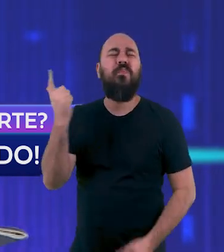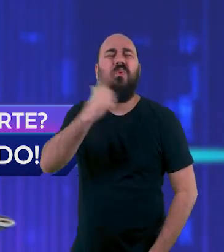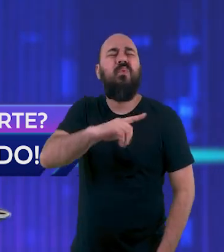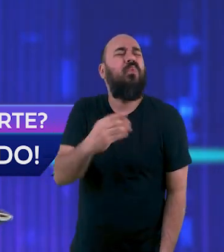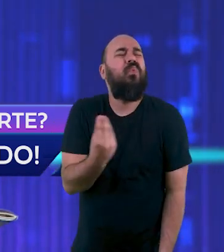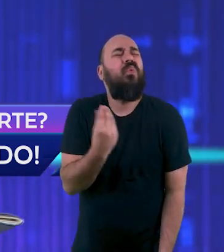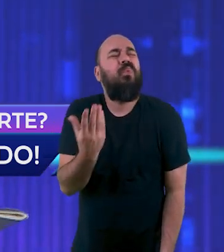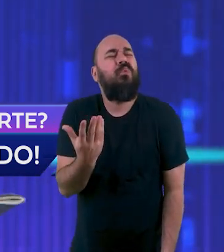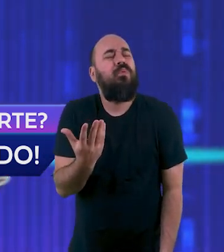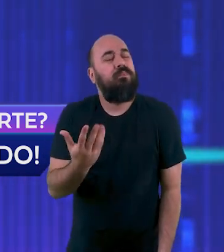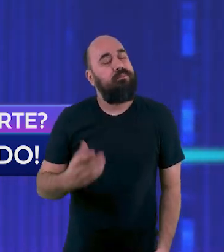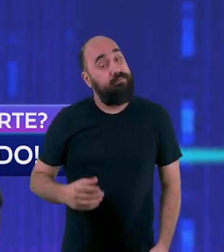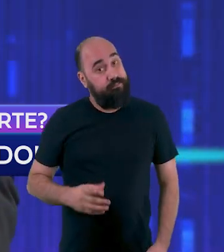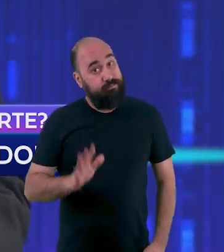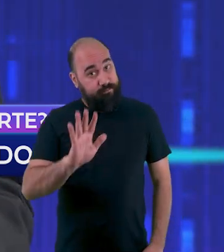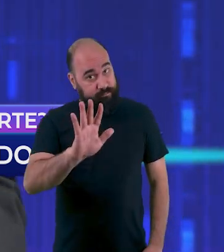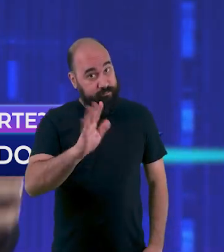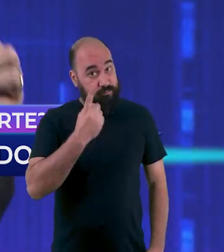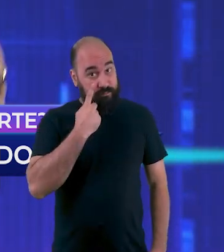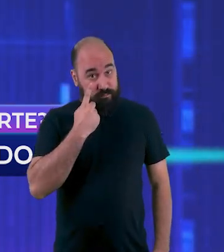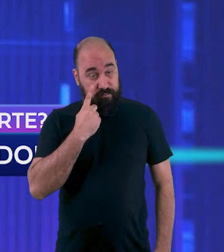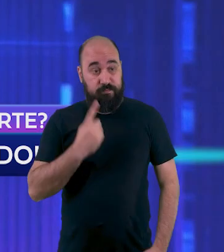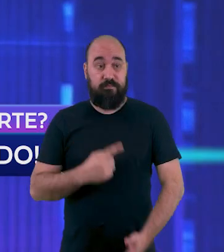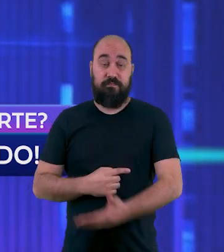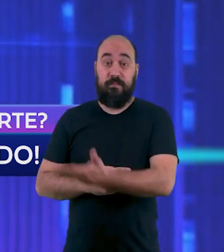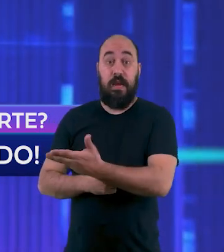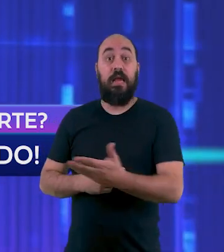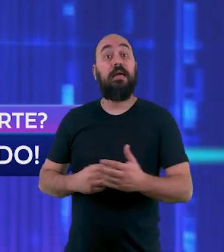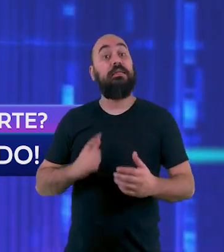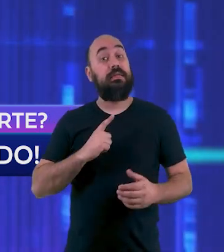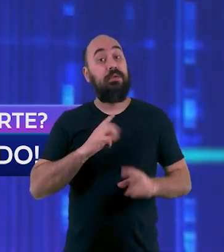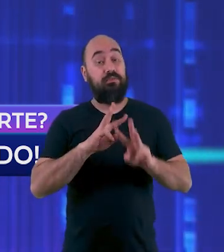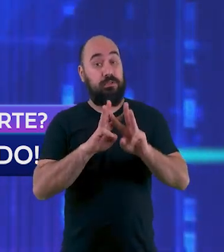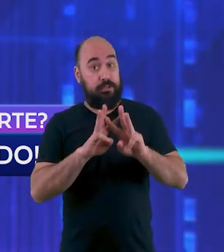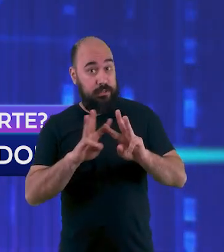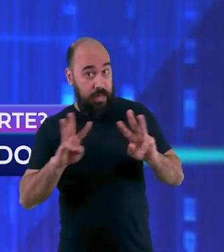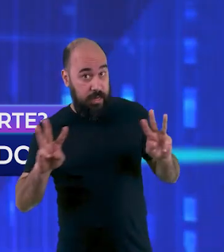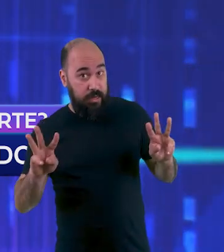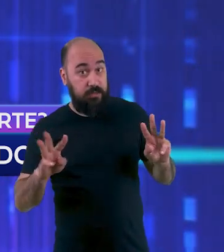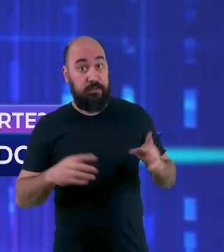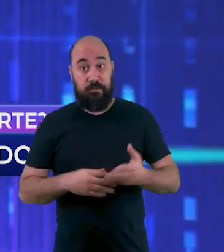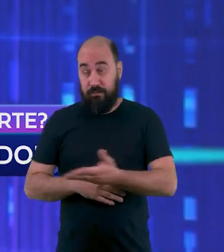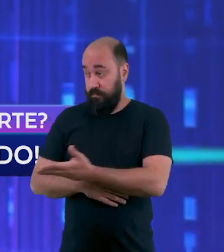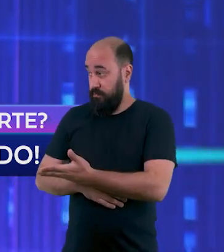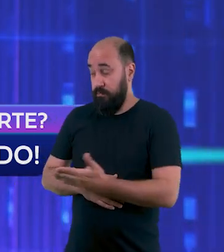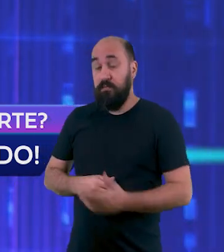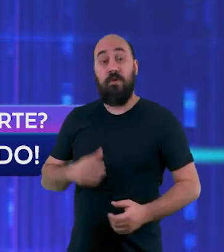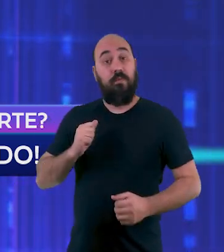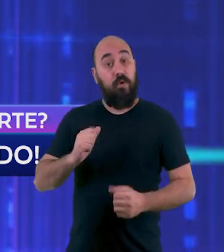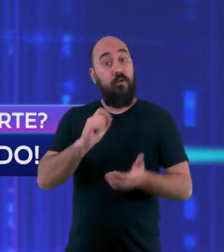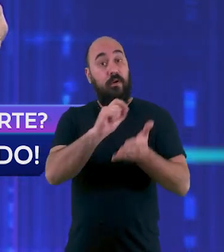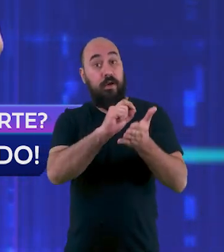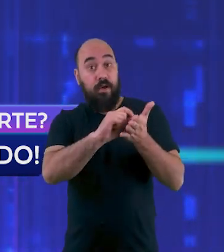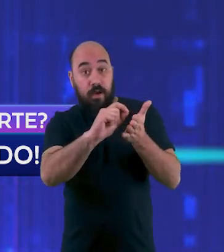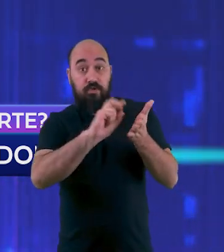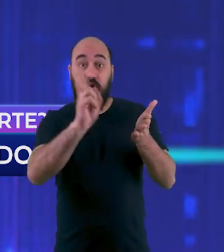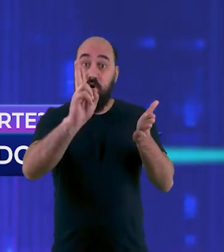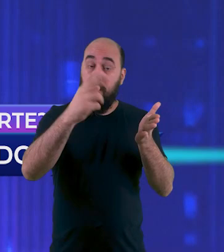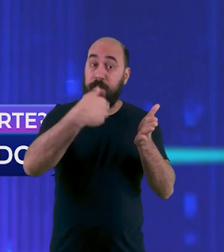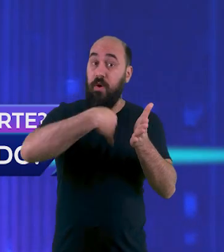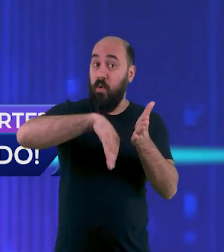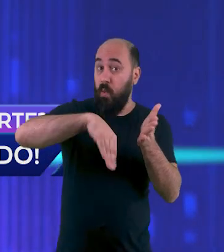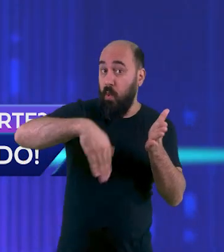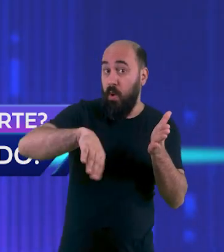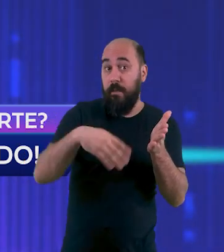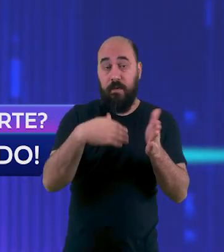pode ir primeiramente na internet, no site biblia.com.br e fazer um pequeno cadastro. E nós vamos enviar para